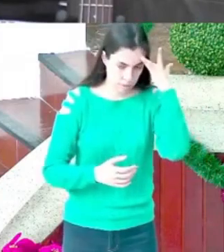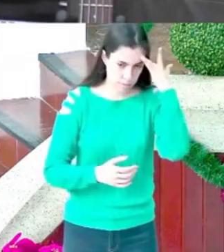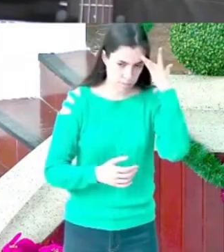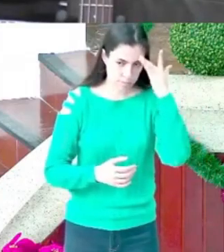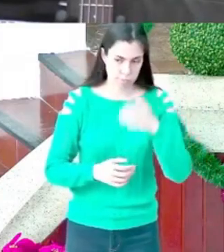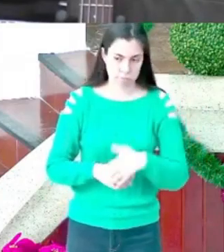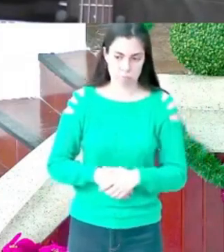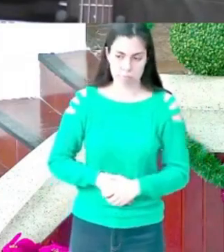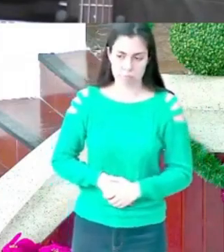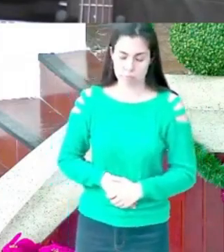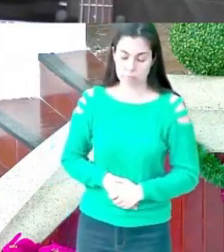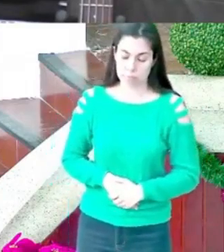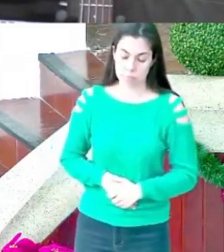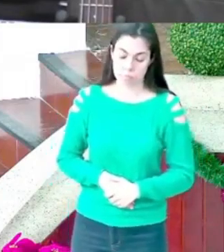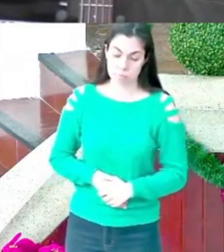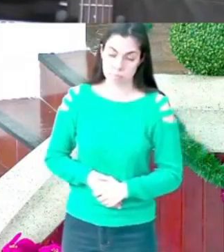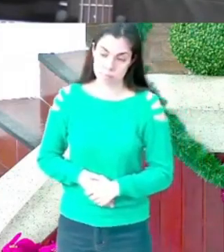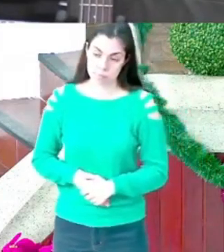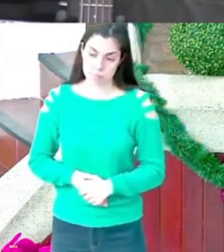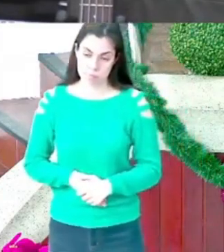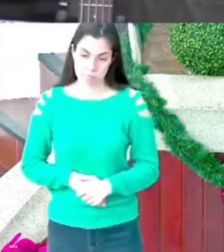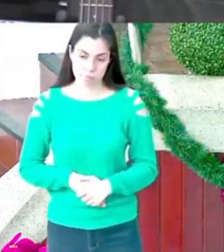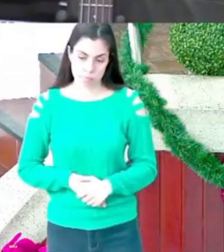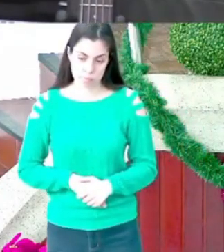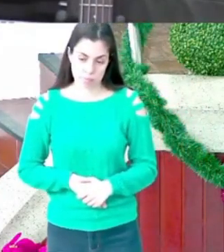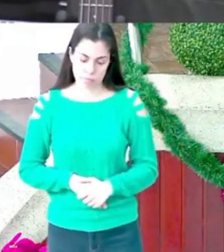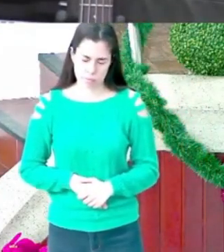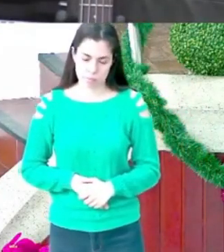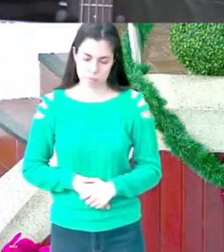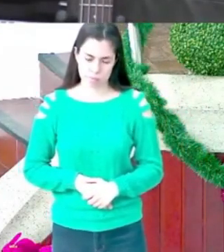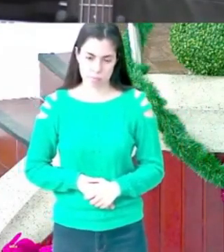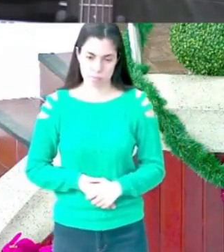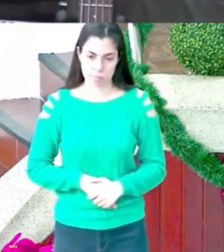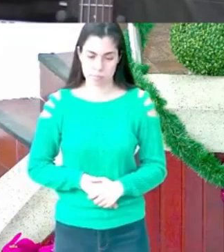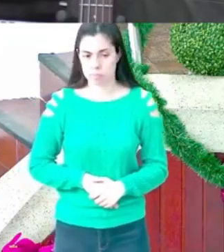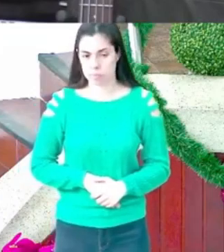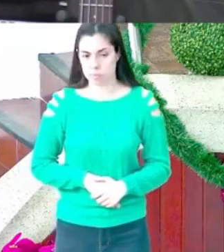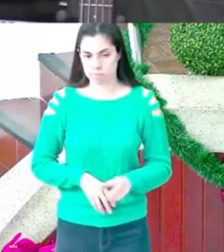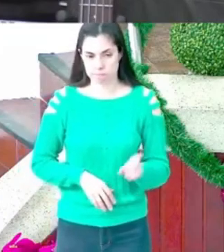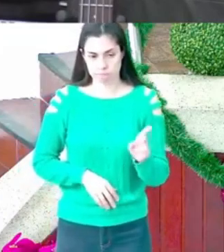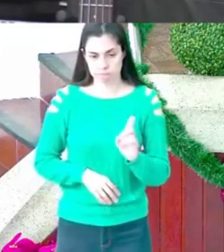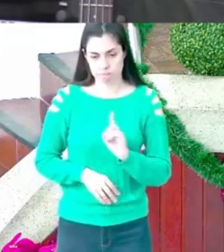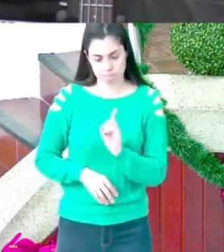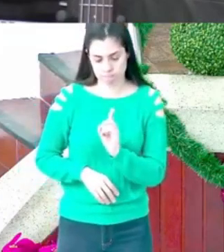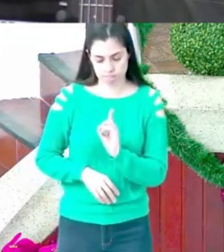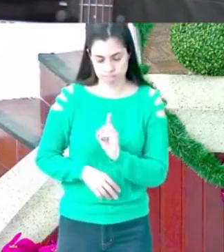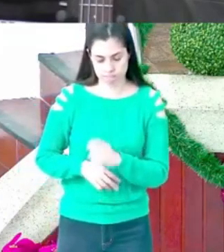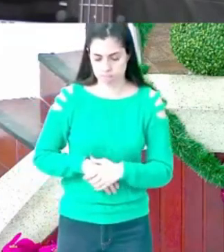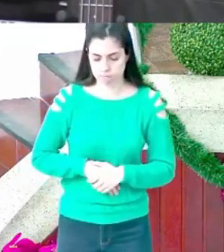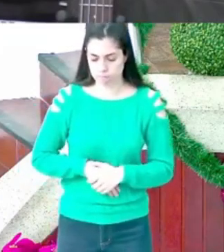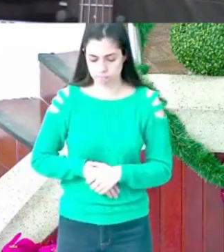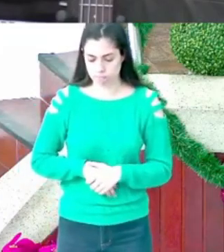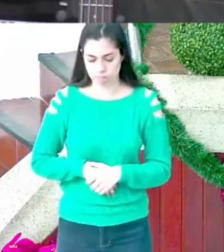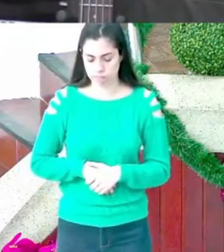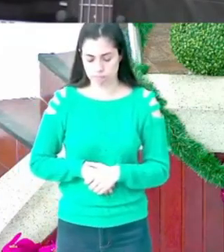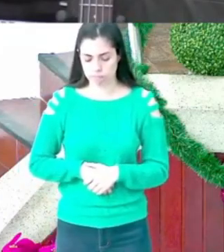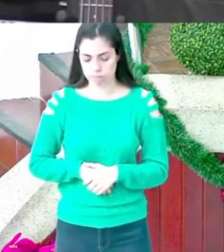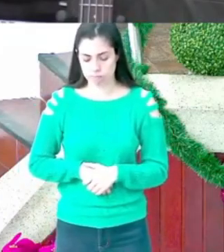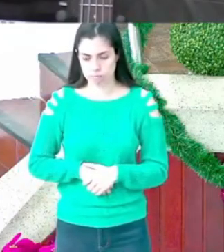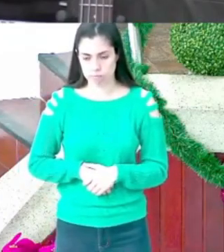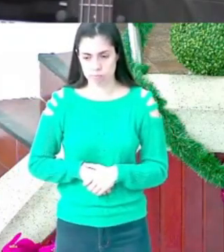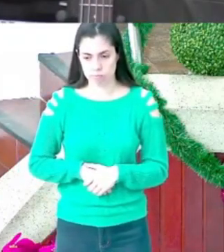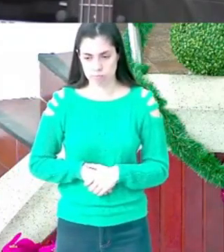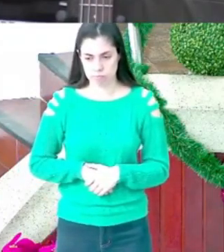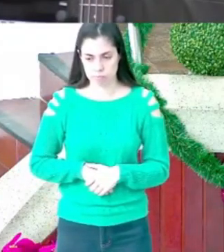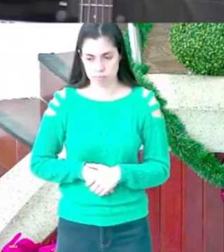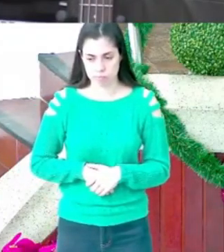de justiça diante dos outros, para serem vistos por eles.